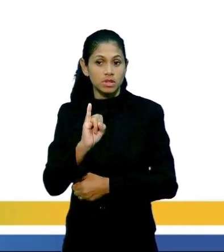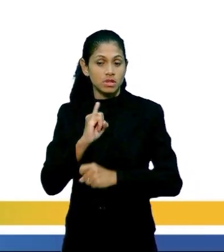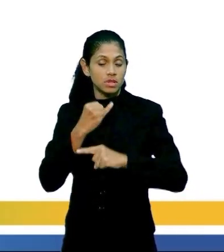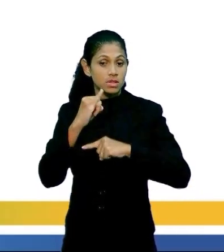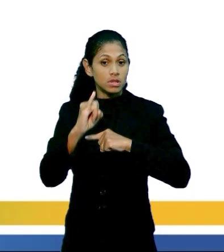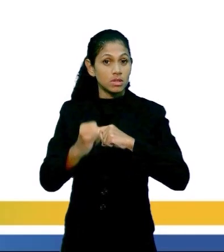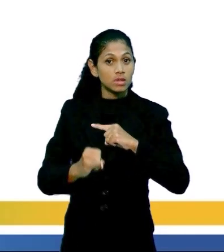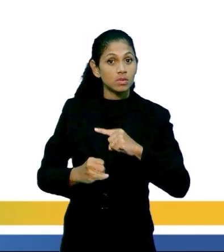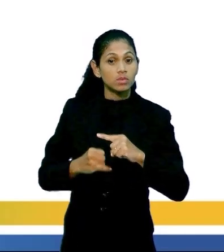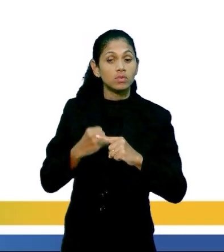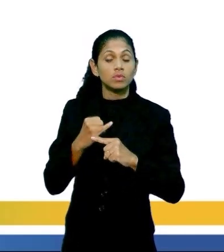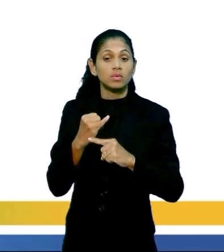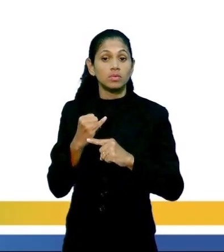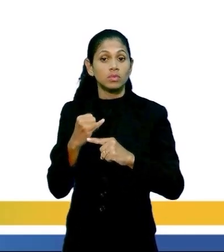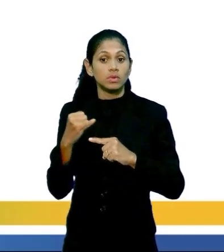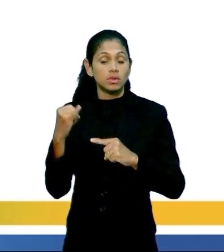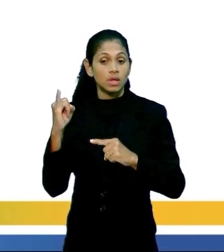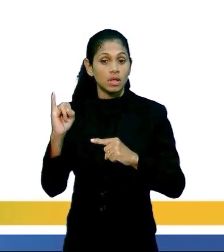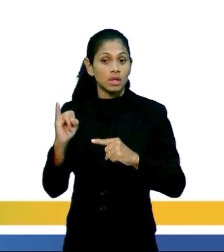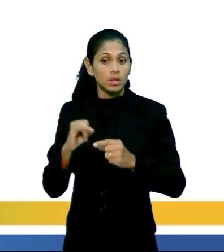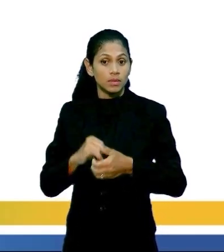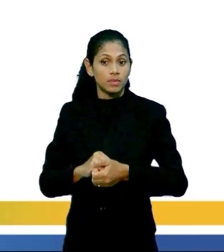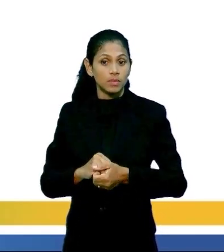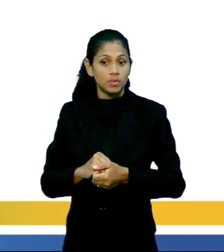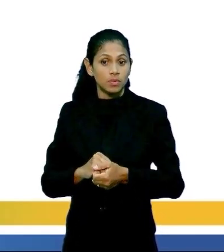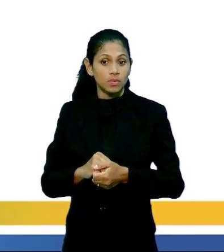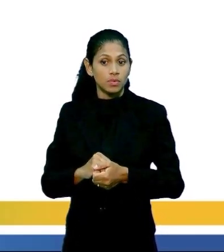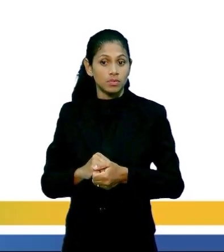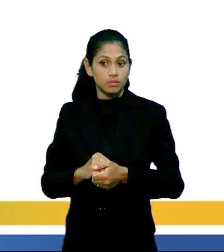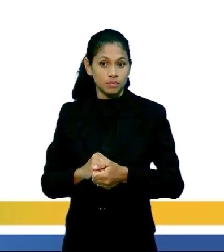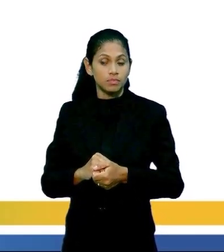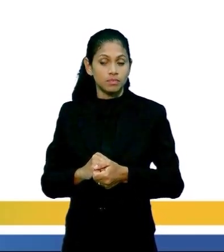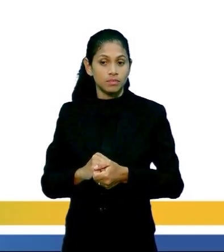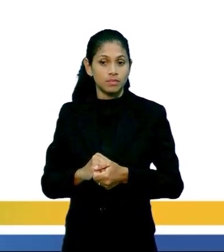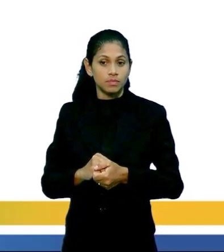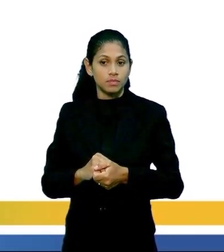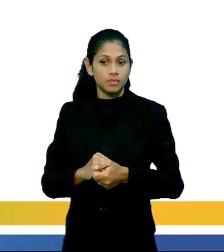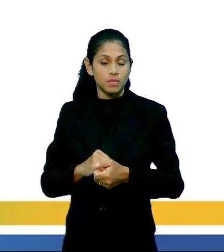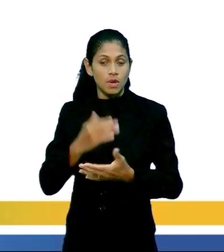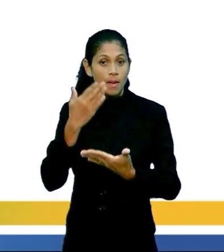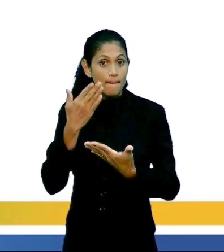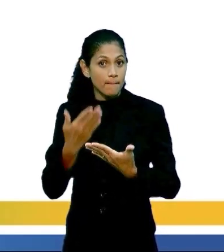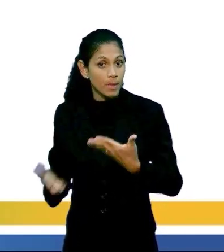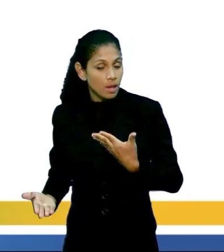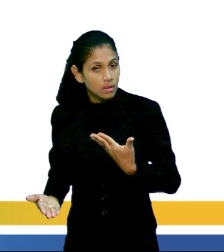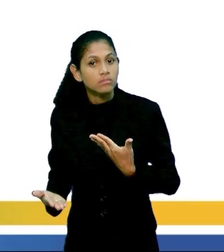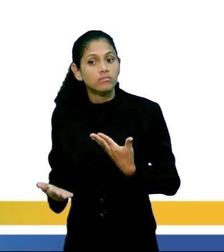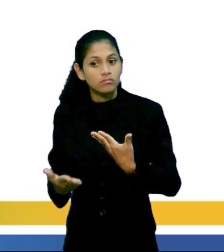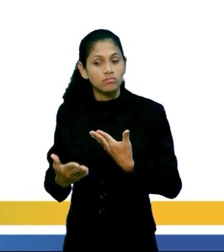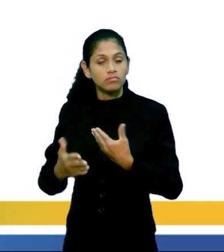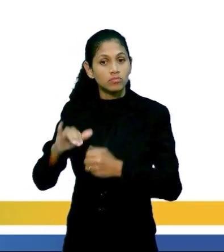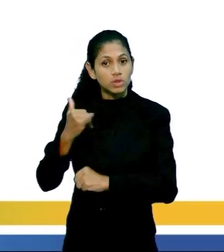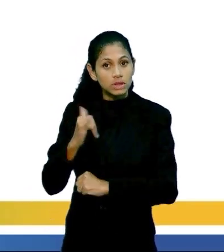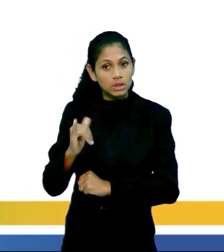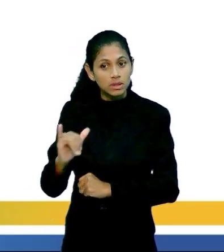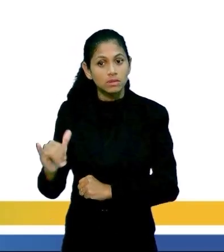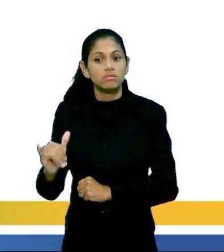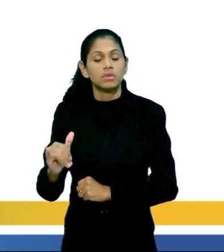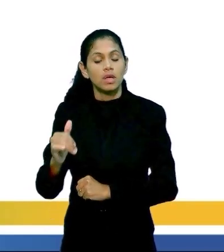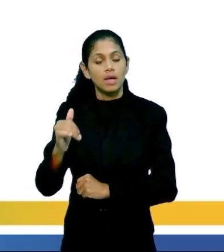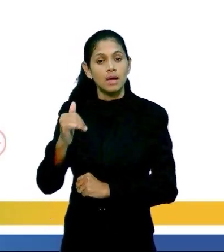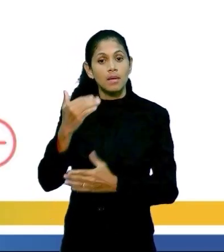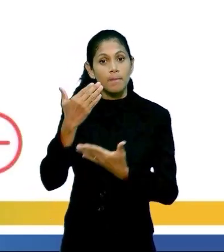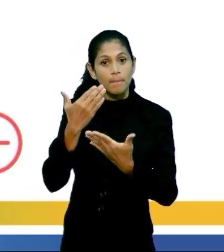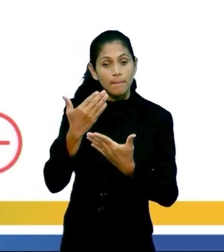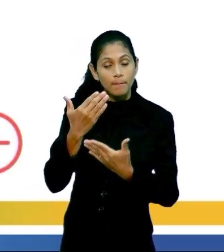átomo ganha ou perde elétron. Aí ele vai passar a ter cargas. Quando ele perde elétron, ele fica positivo,